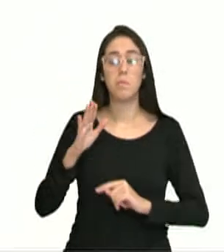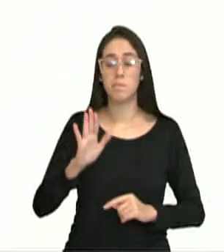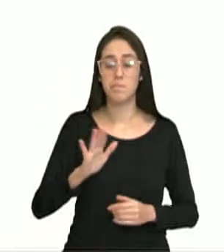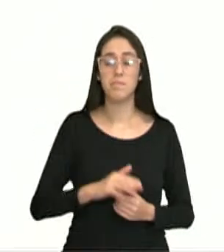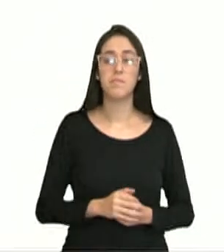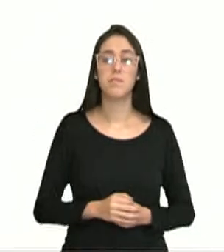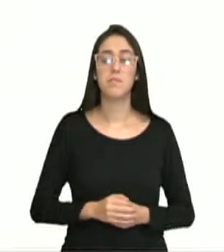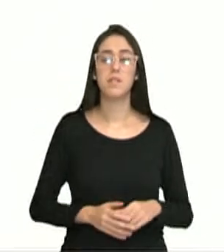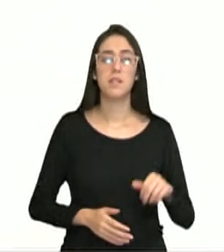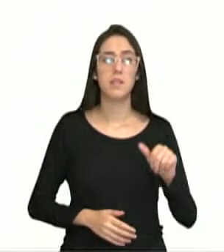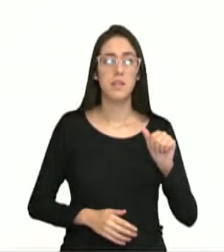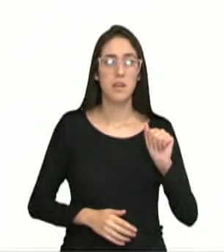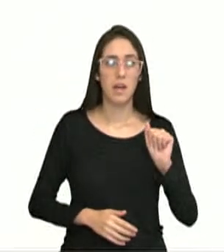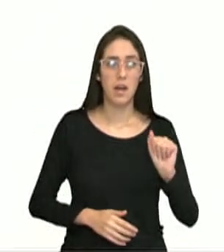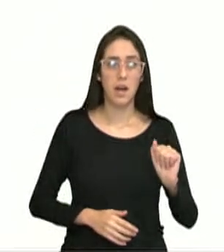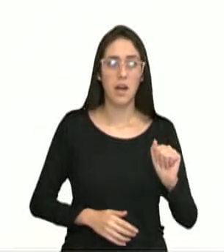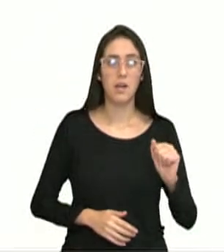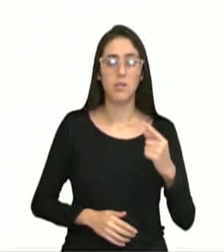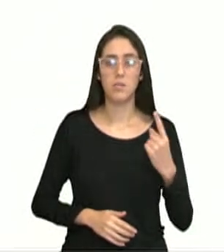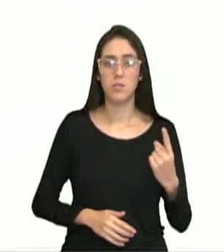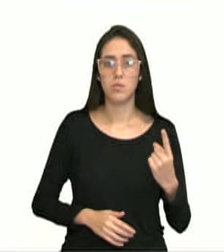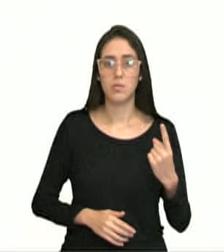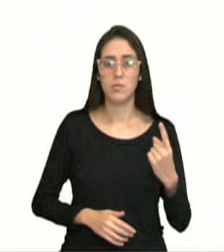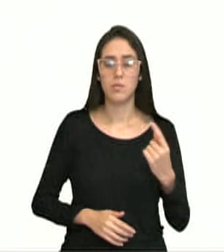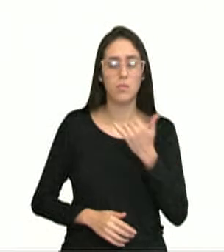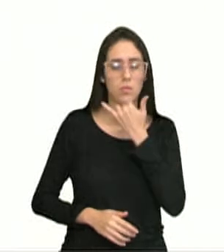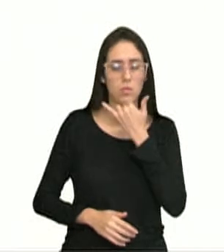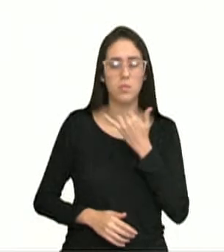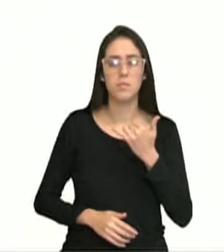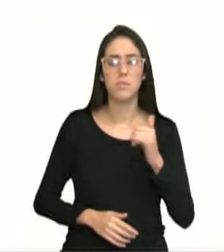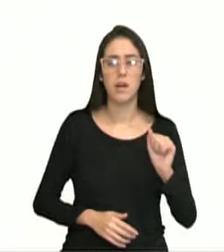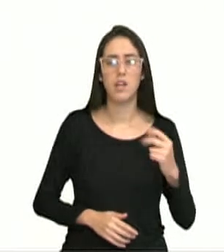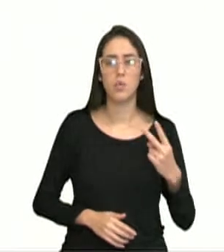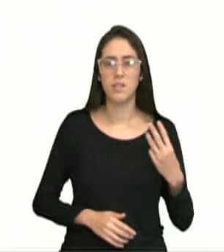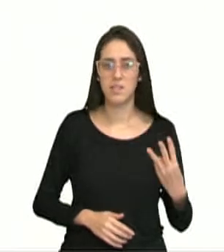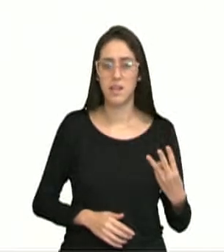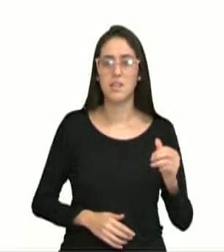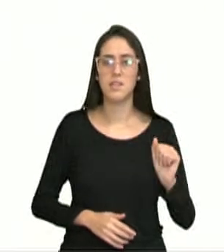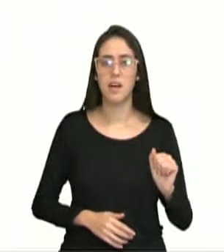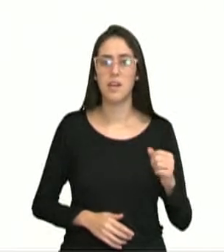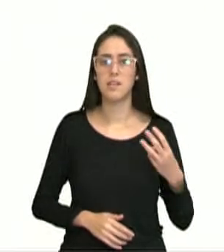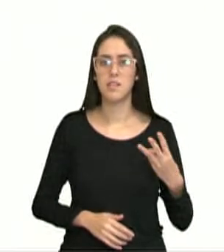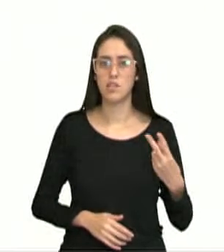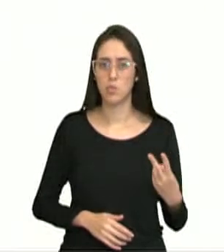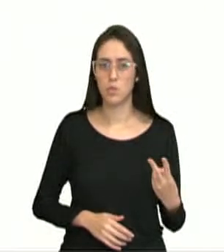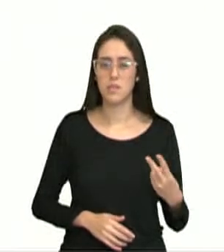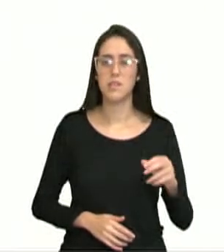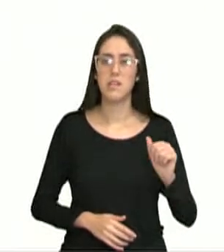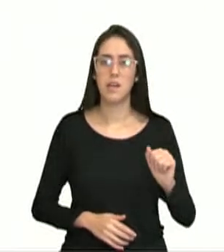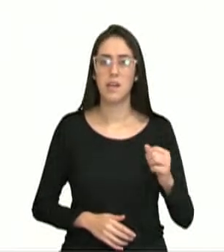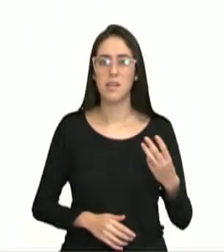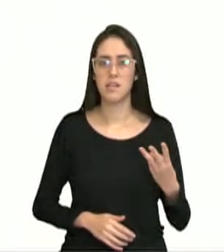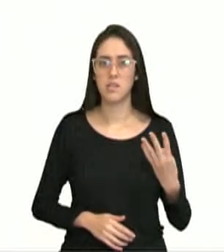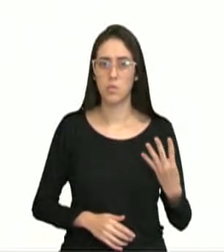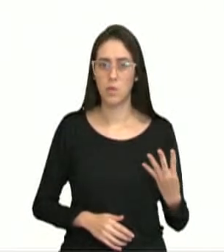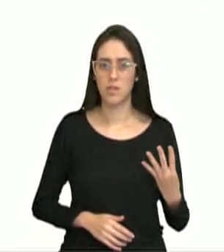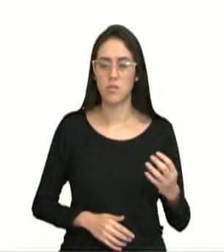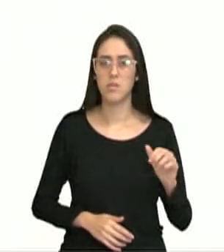o A12, A21, A23, A32,